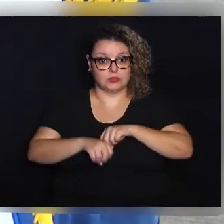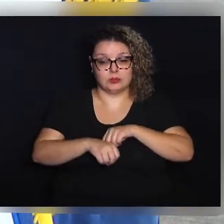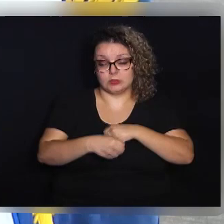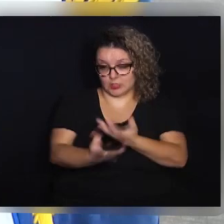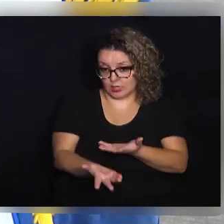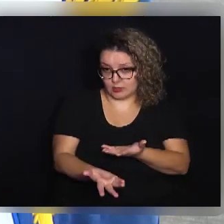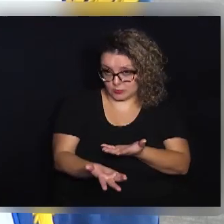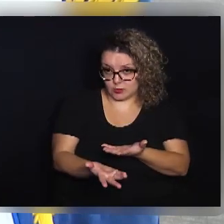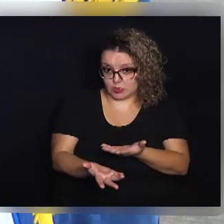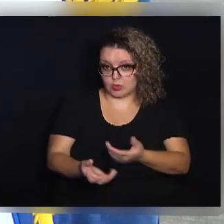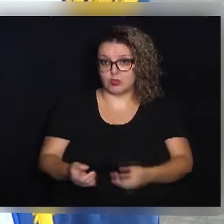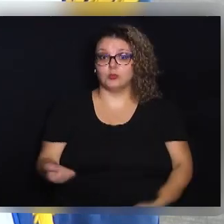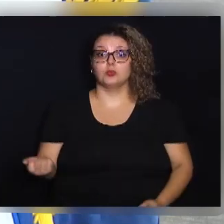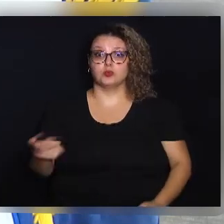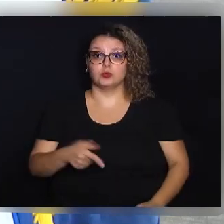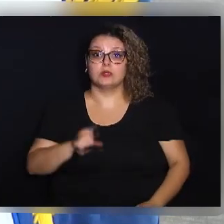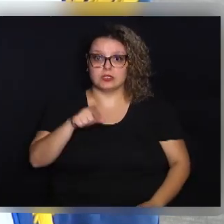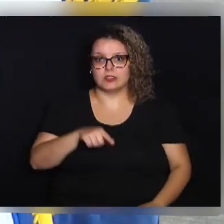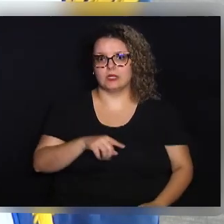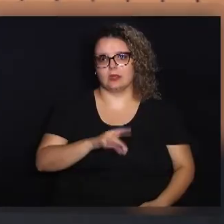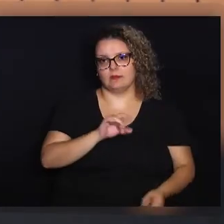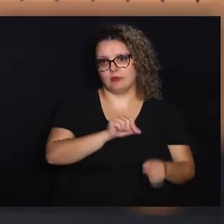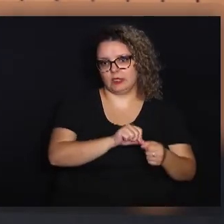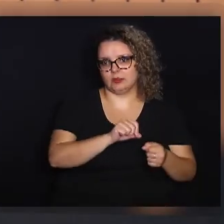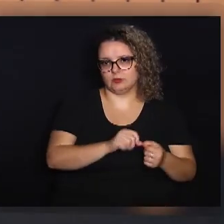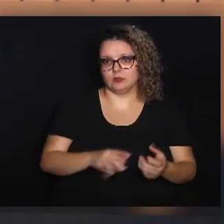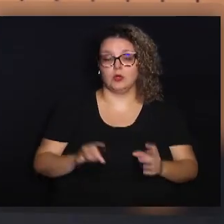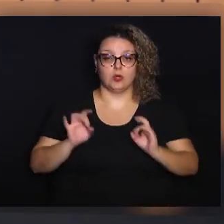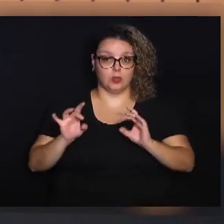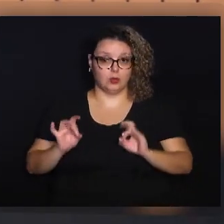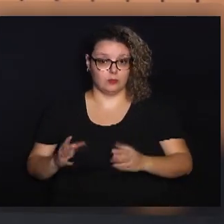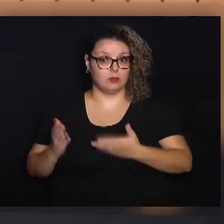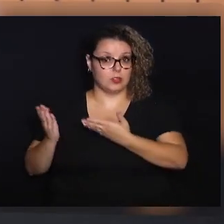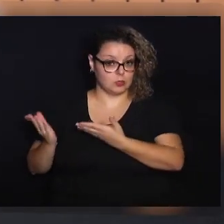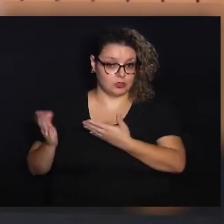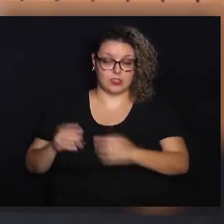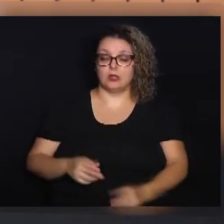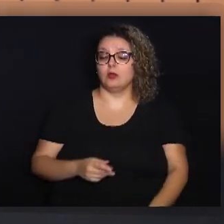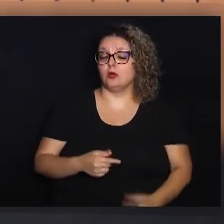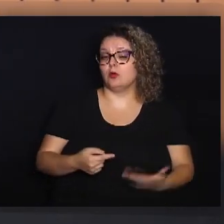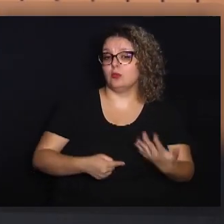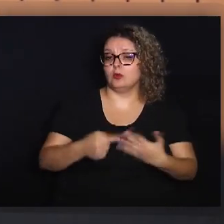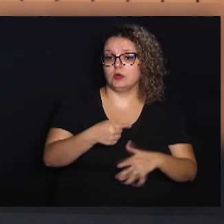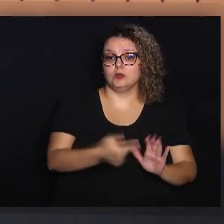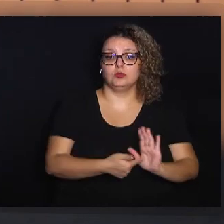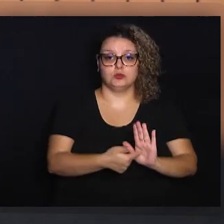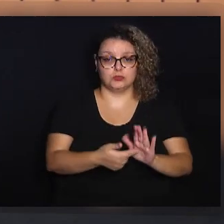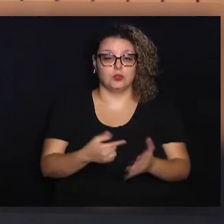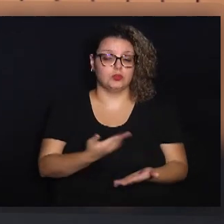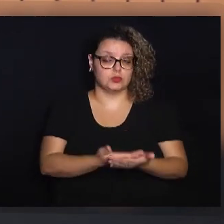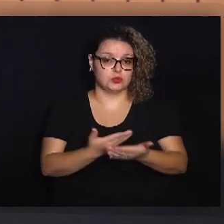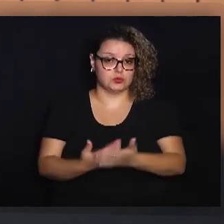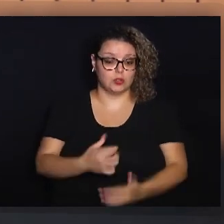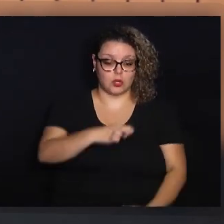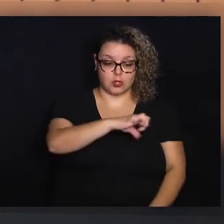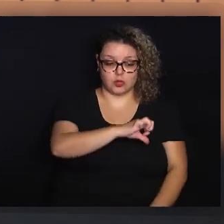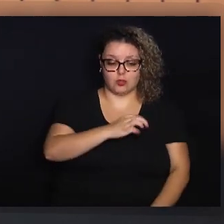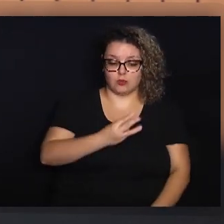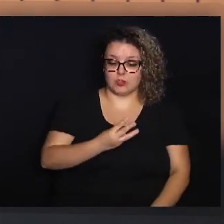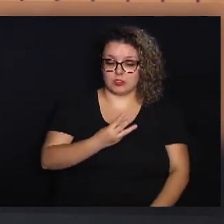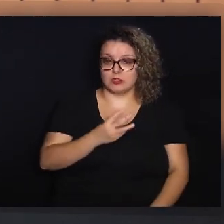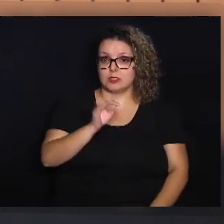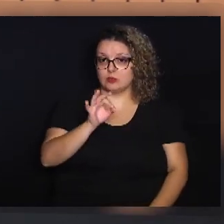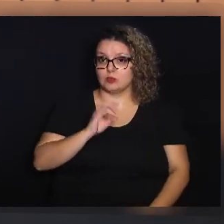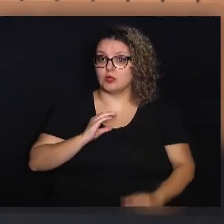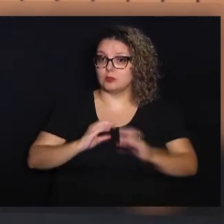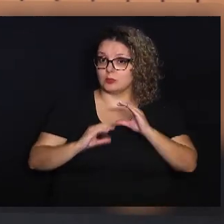passar daquilo que você realmente passa de acordo com a especialista um estudo apontou que 93%